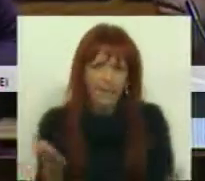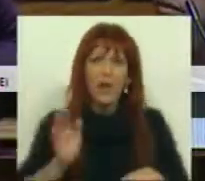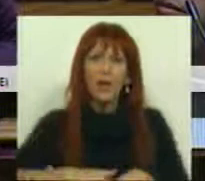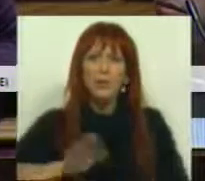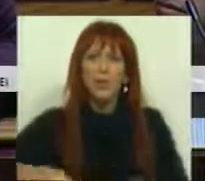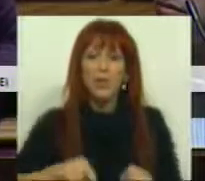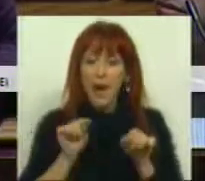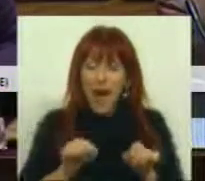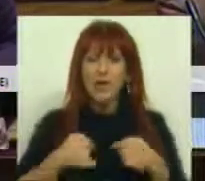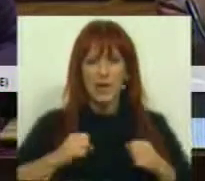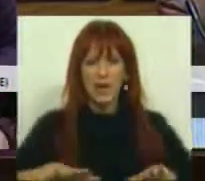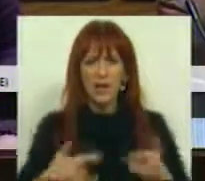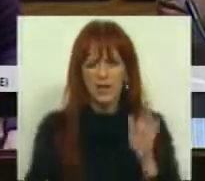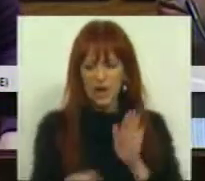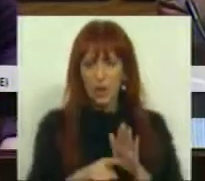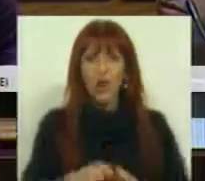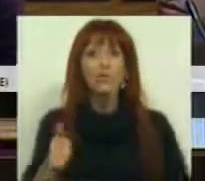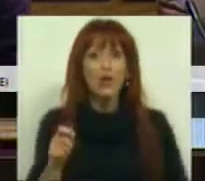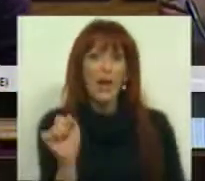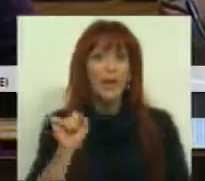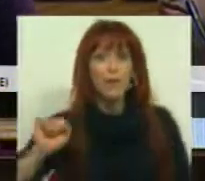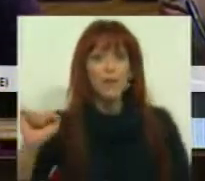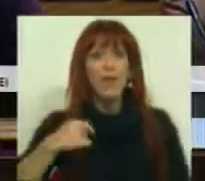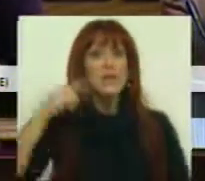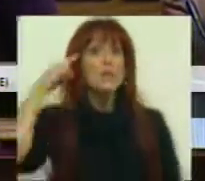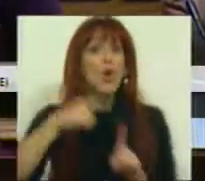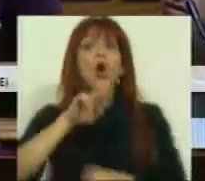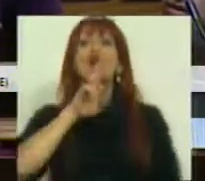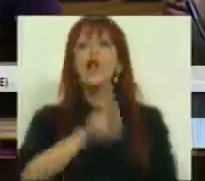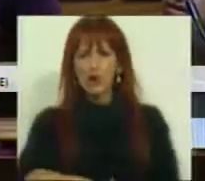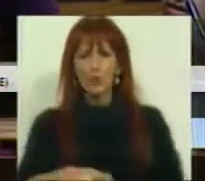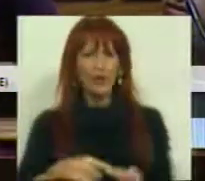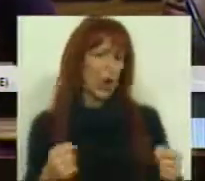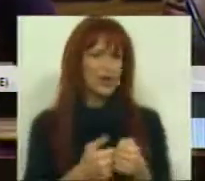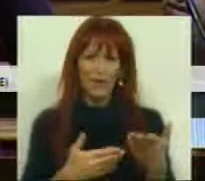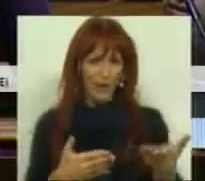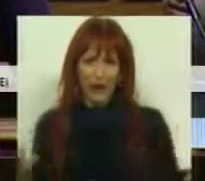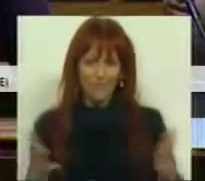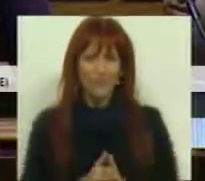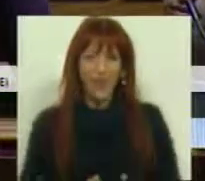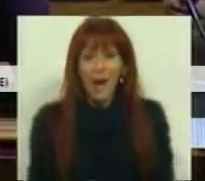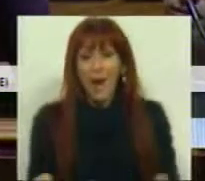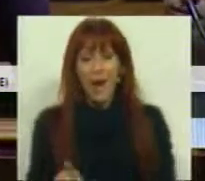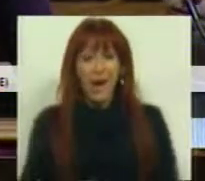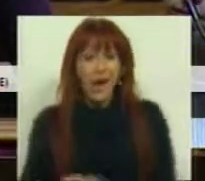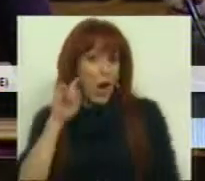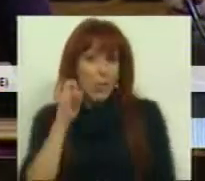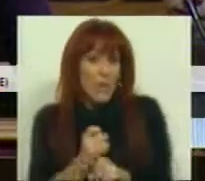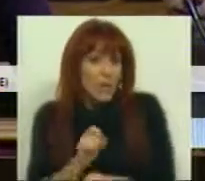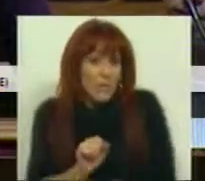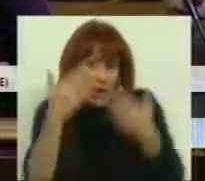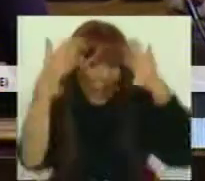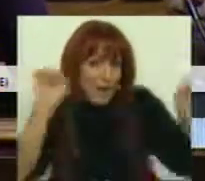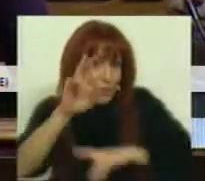isso, esta iniciativa legislativa do Bloco de Esquerda visa responder ao desafio. É uma exigência de uma